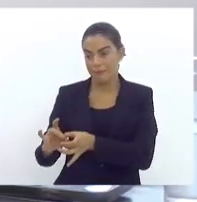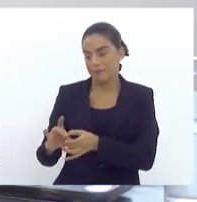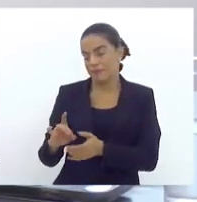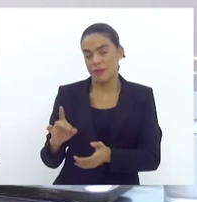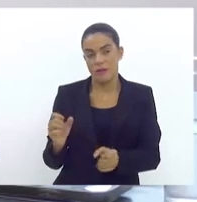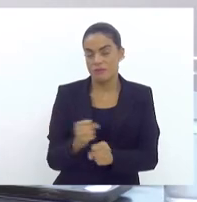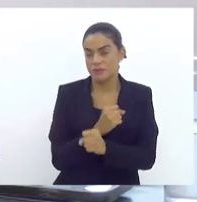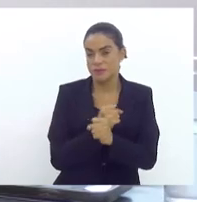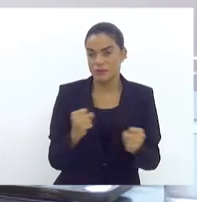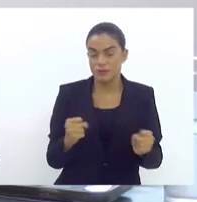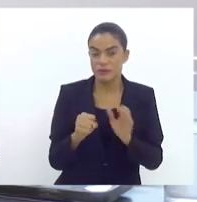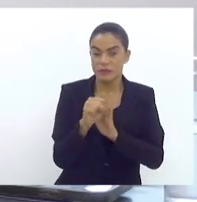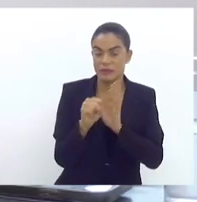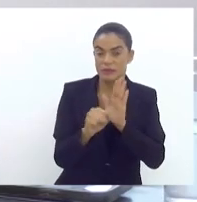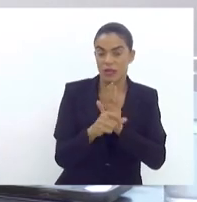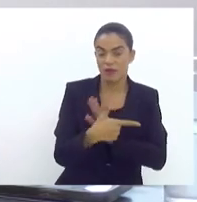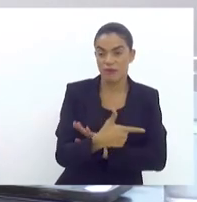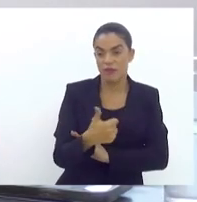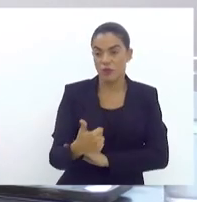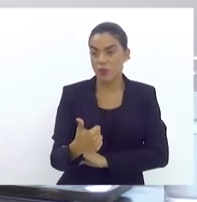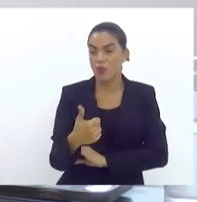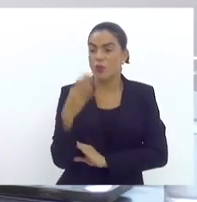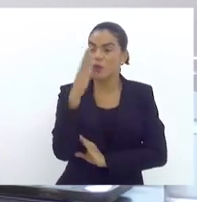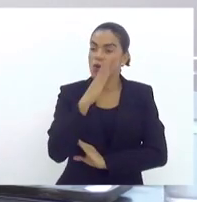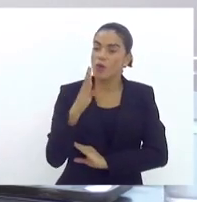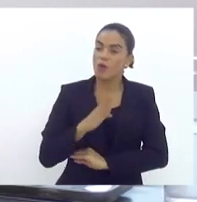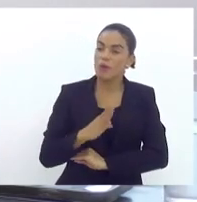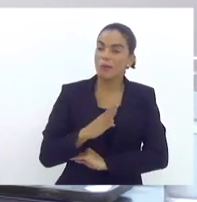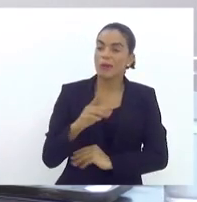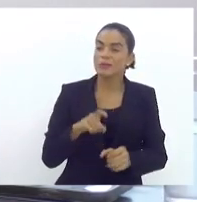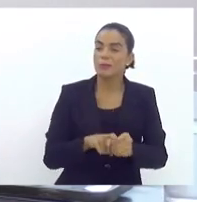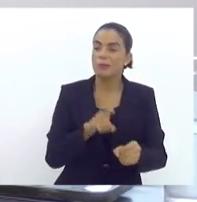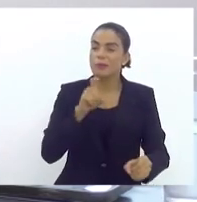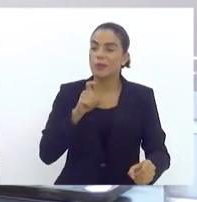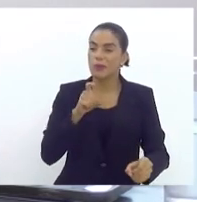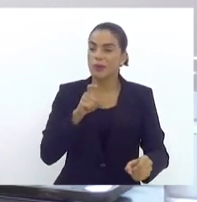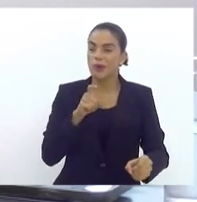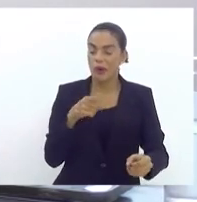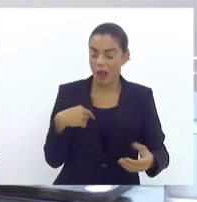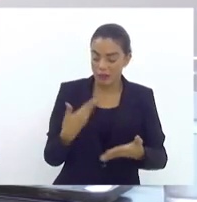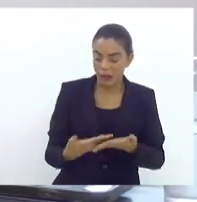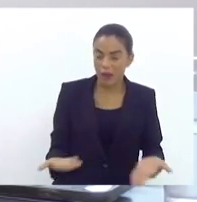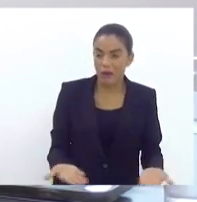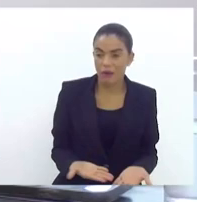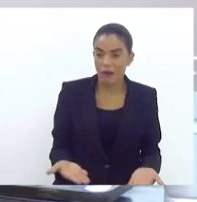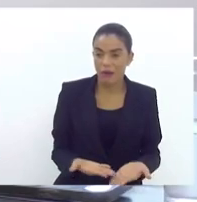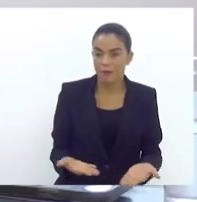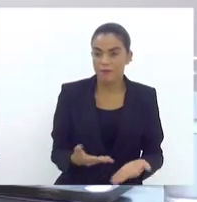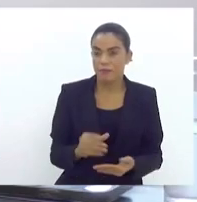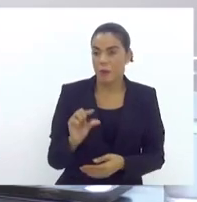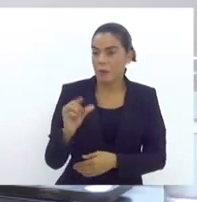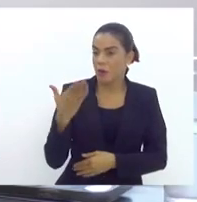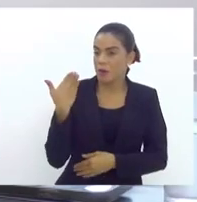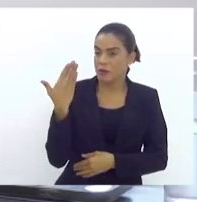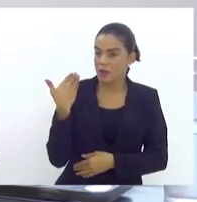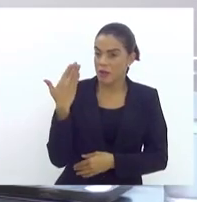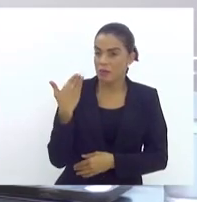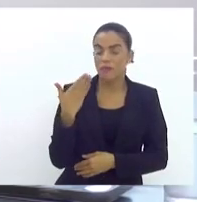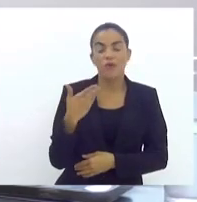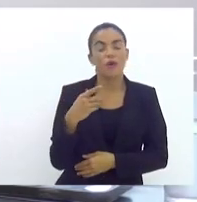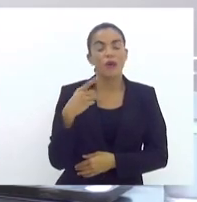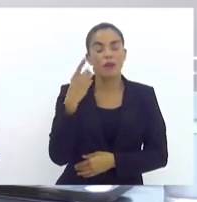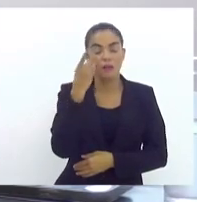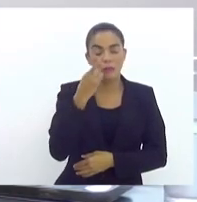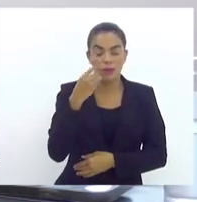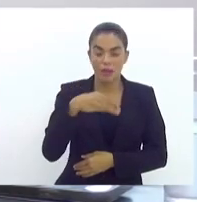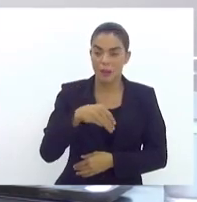em pleno século 21 o Brasil ainda está tão desconectado como recentemente Deputado Marte foi convidada